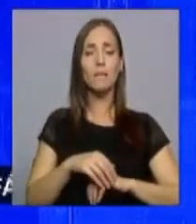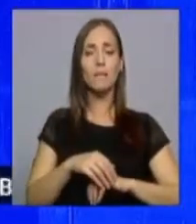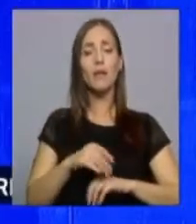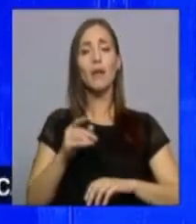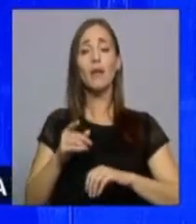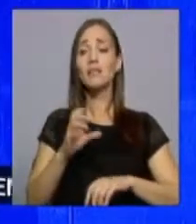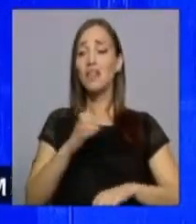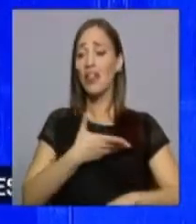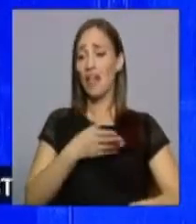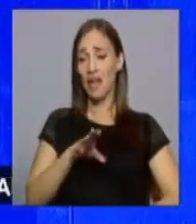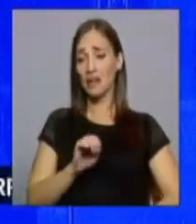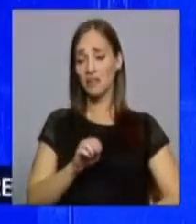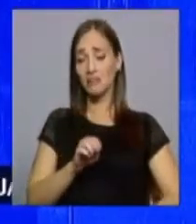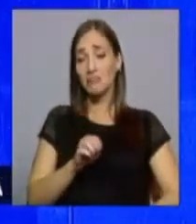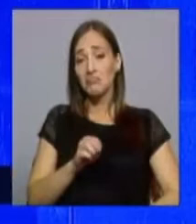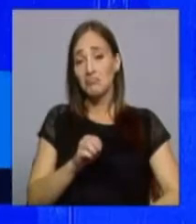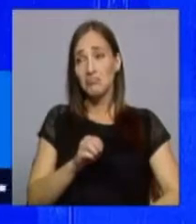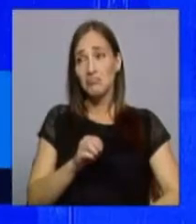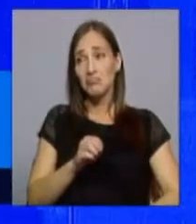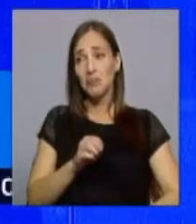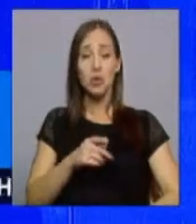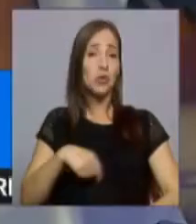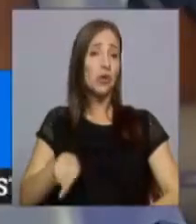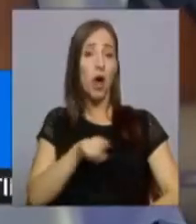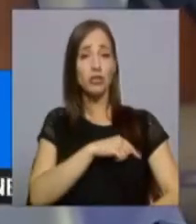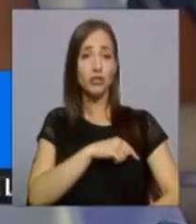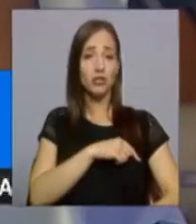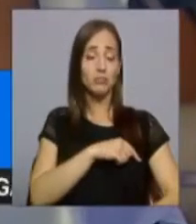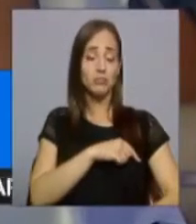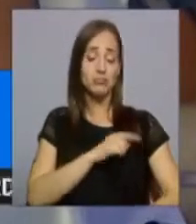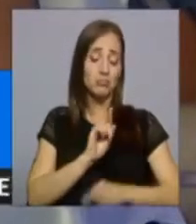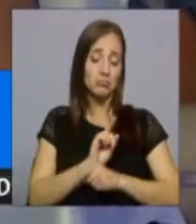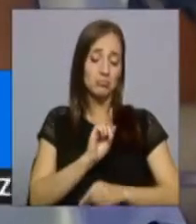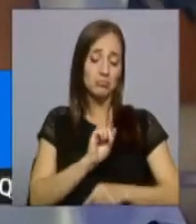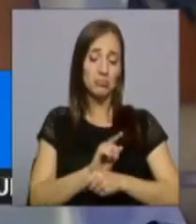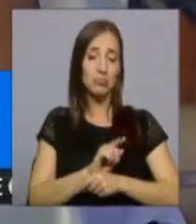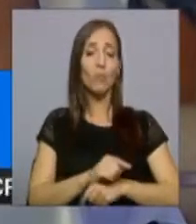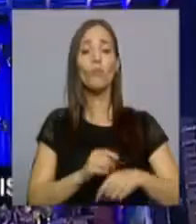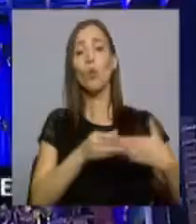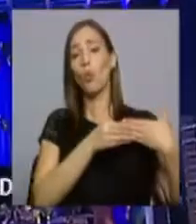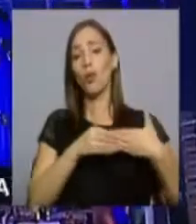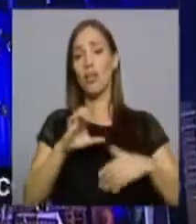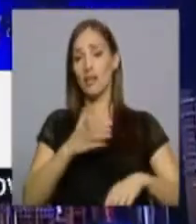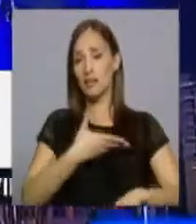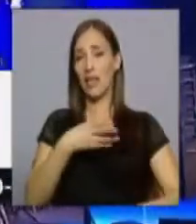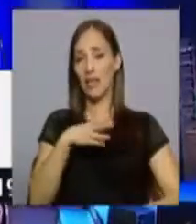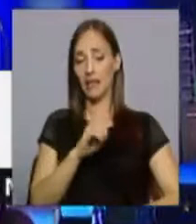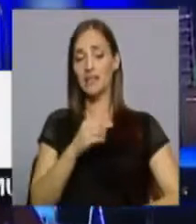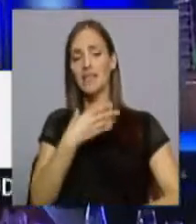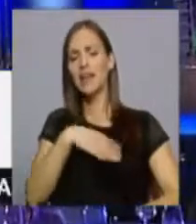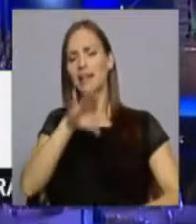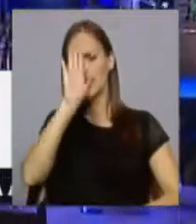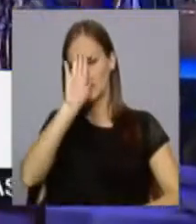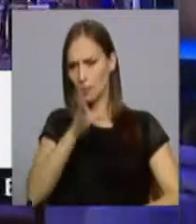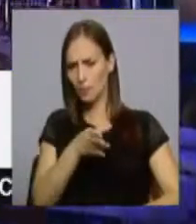do CDS nós estamos onde sempre estivemos. O líder centrista quer ainda saber quando é que o governo troca